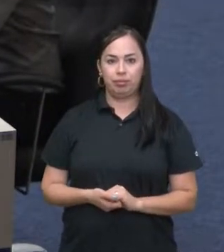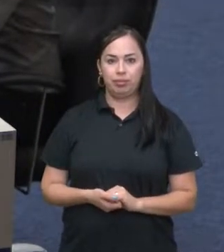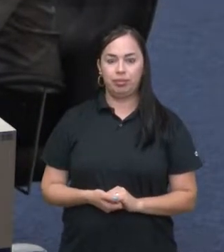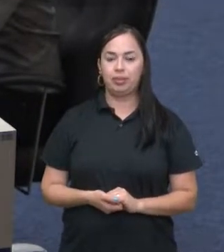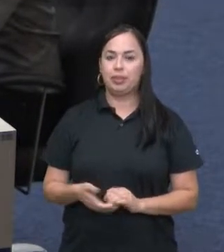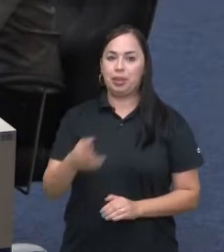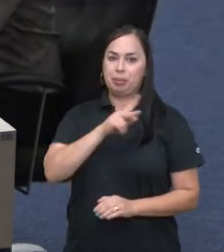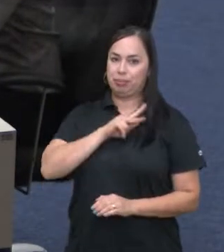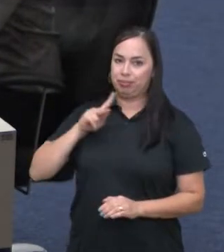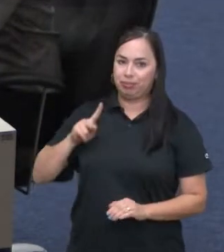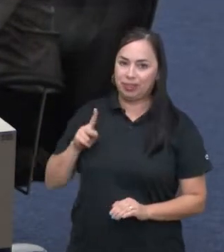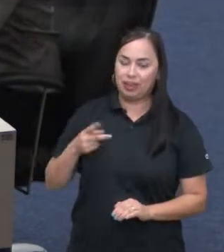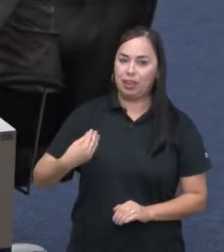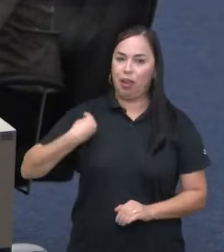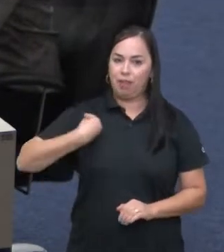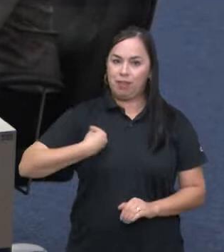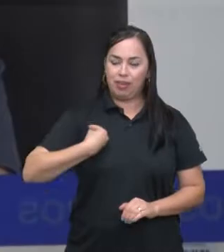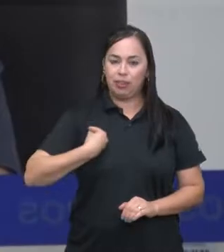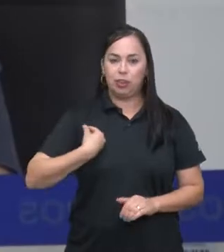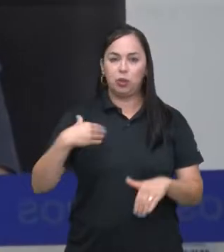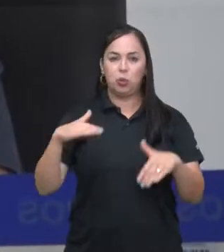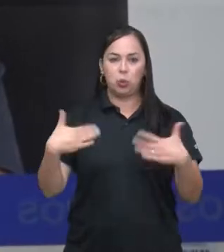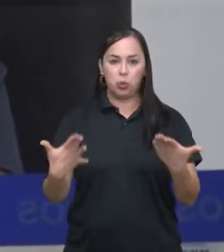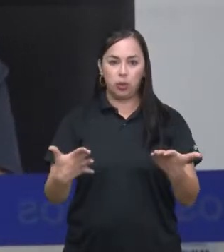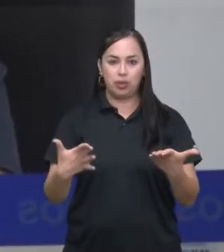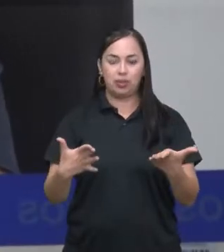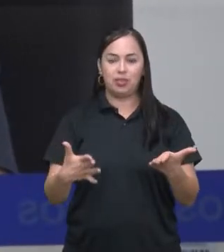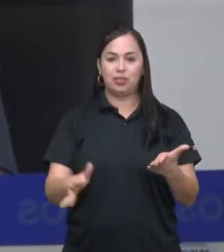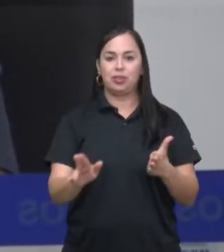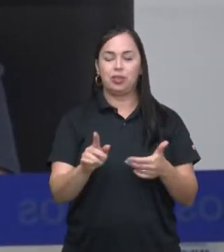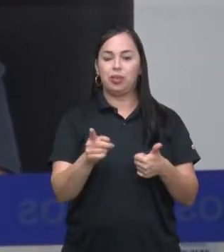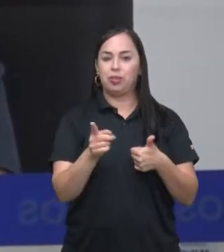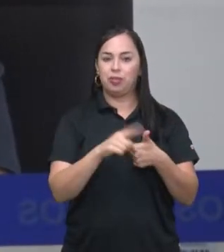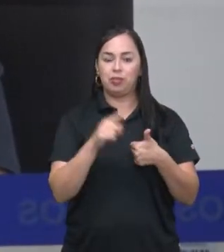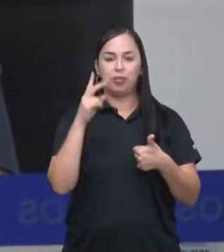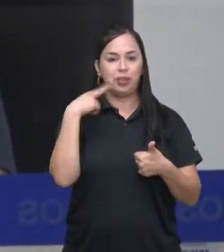Senhor presidente, estão presentes os seguintes vereadores: